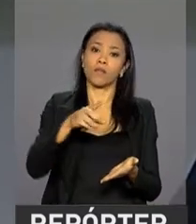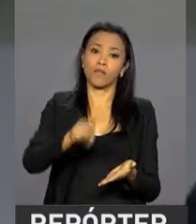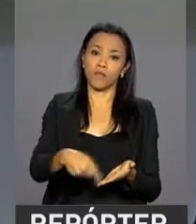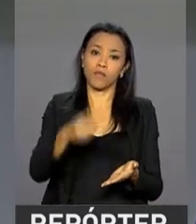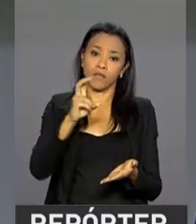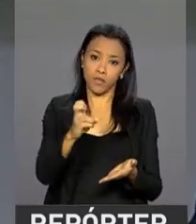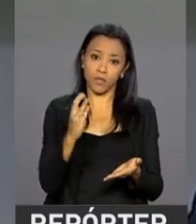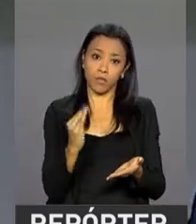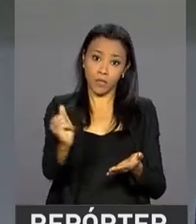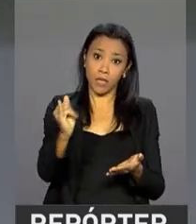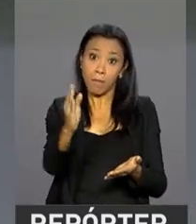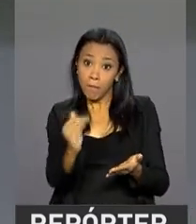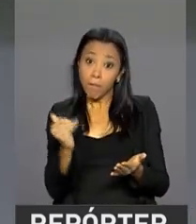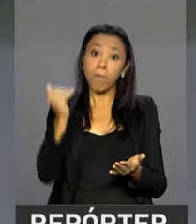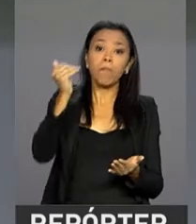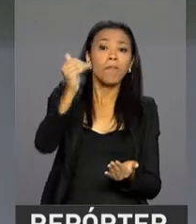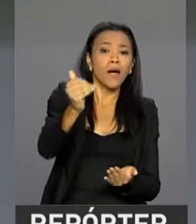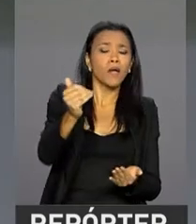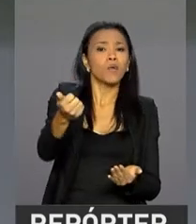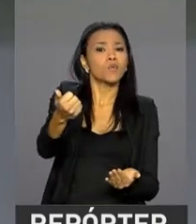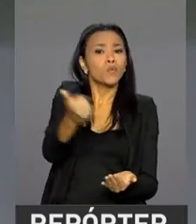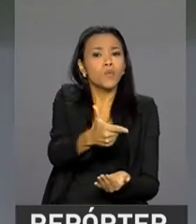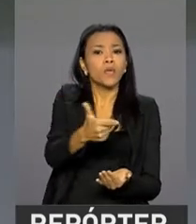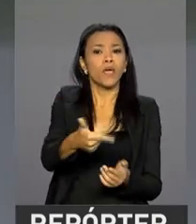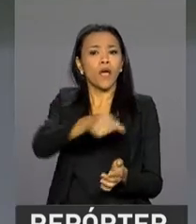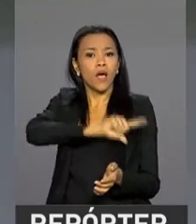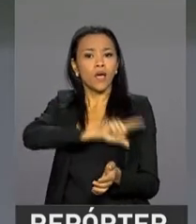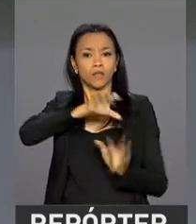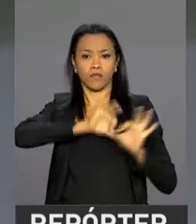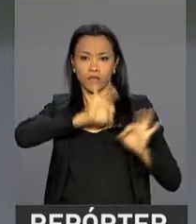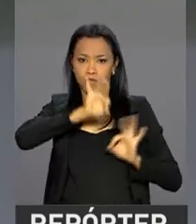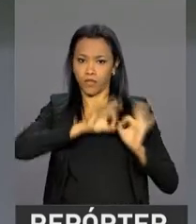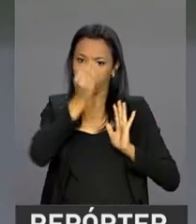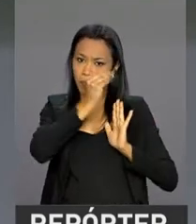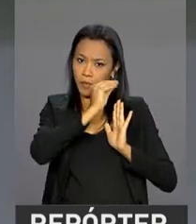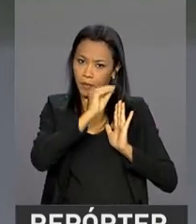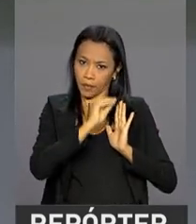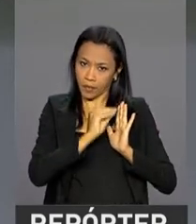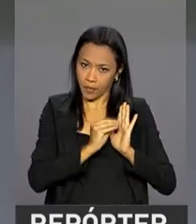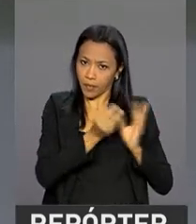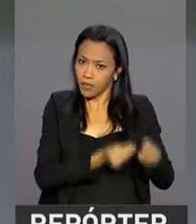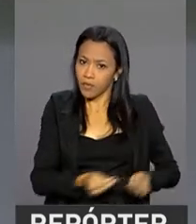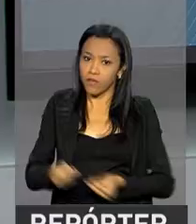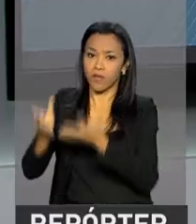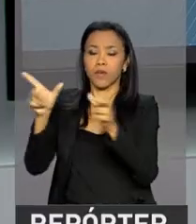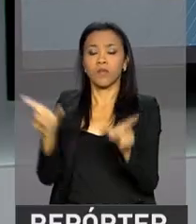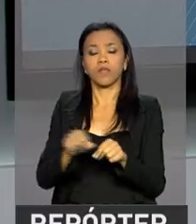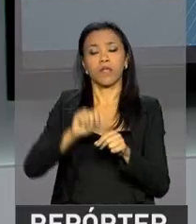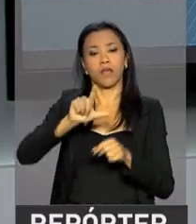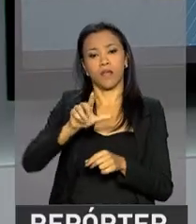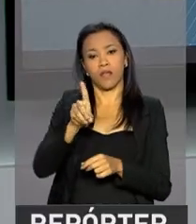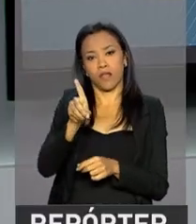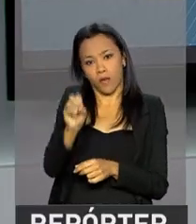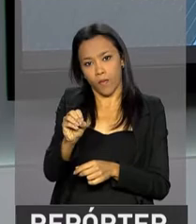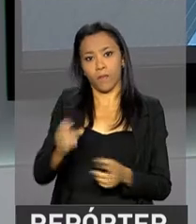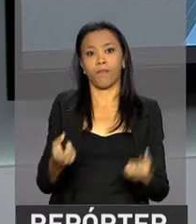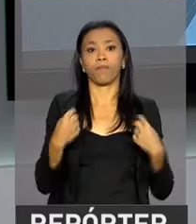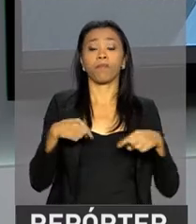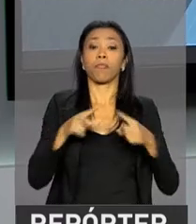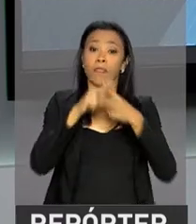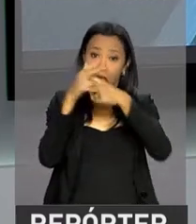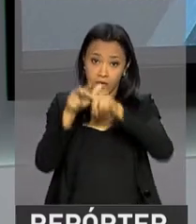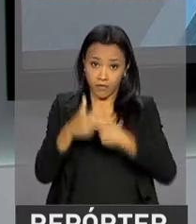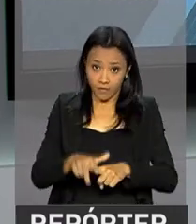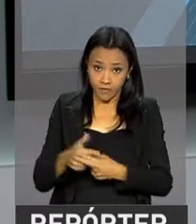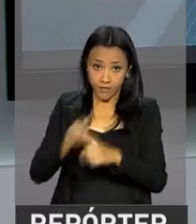bilhões maior do que o déficit que era projetado quando nós enviamos a LDO. Além das revisões